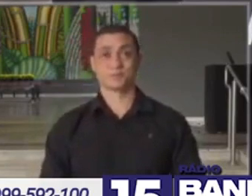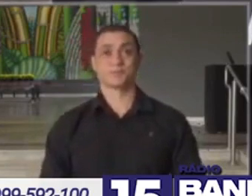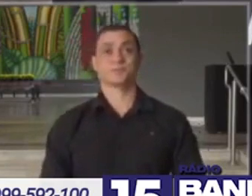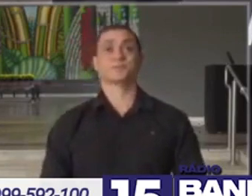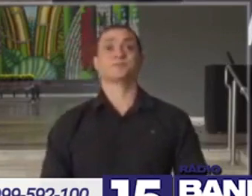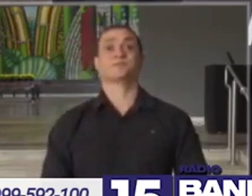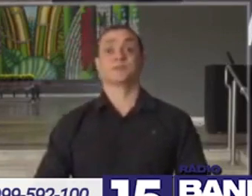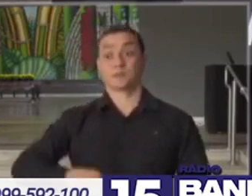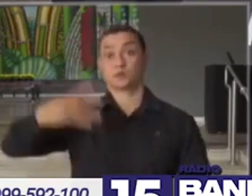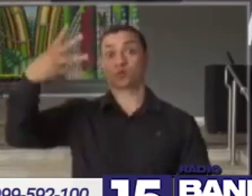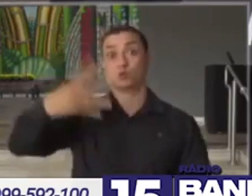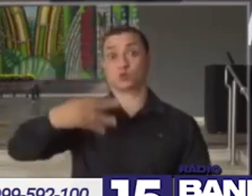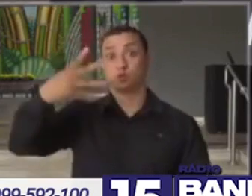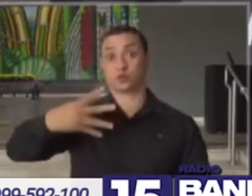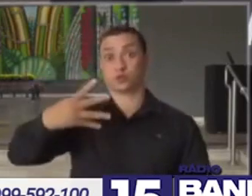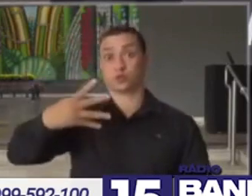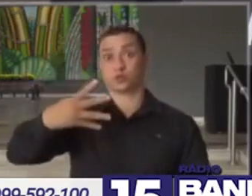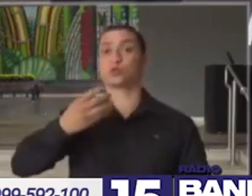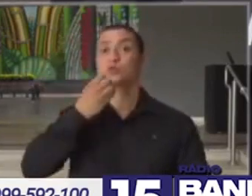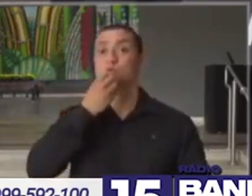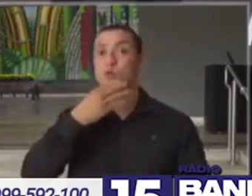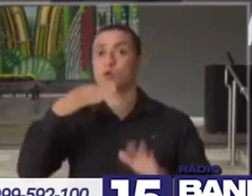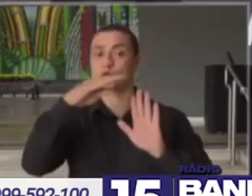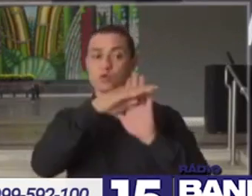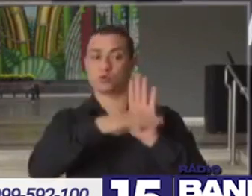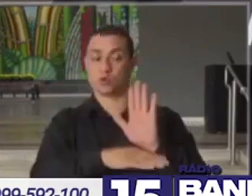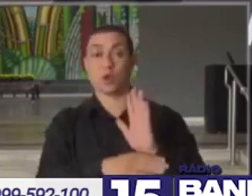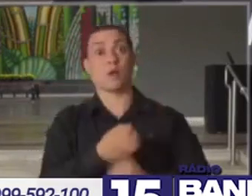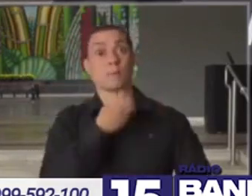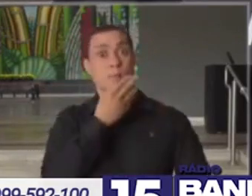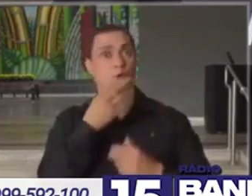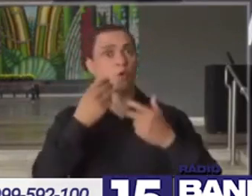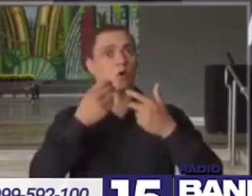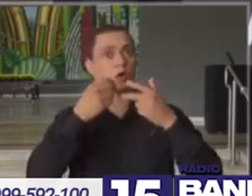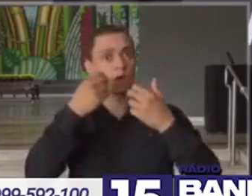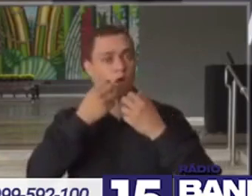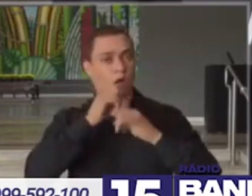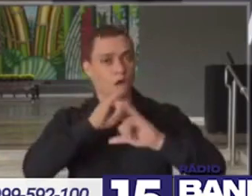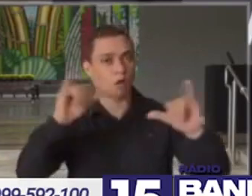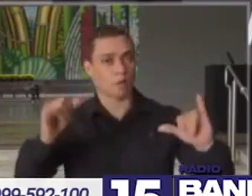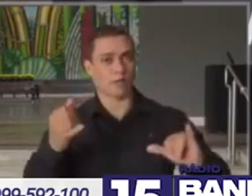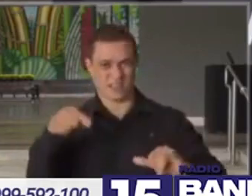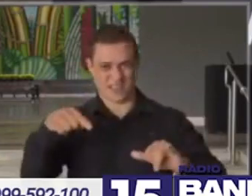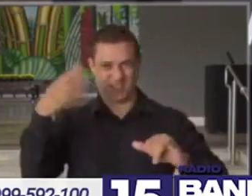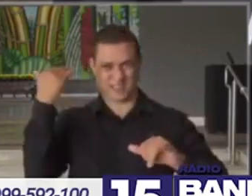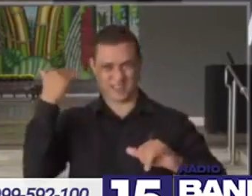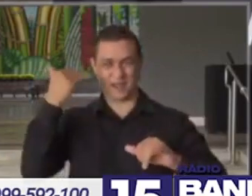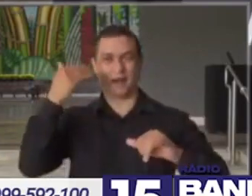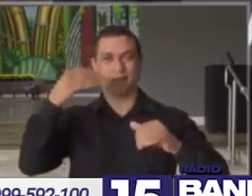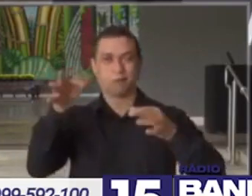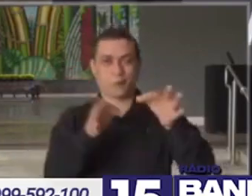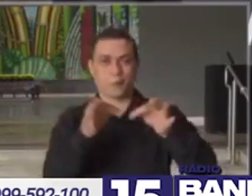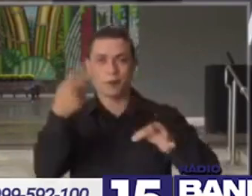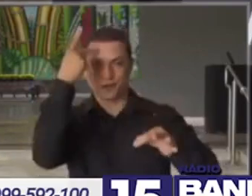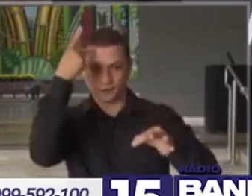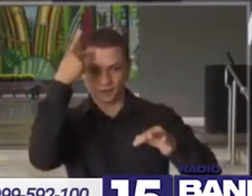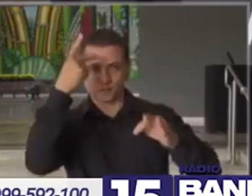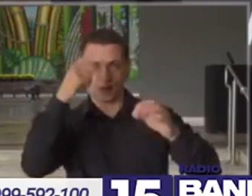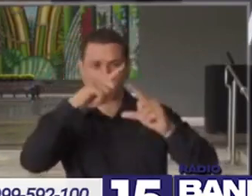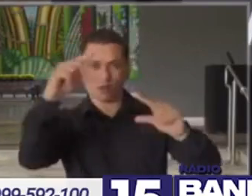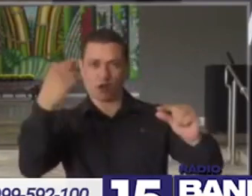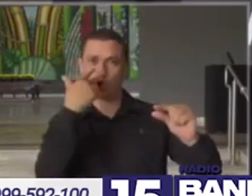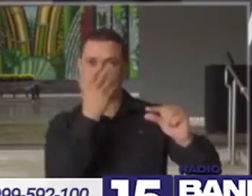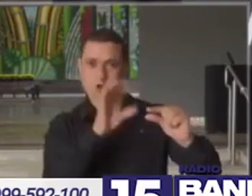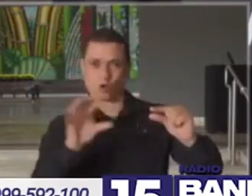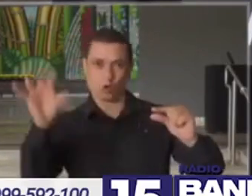investimento é privado. Uma demonstração de solidariedade exemplar do setor privado no estado de